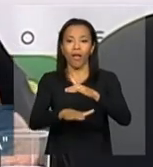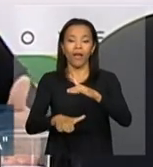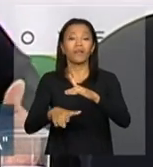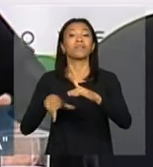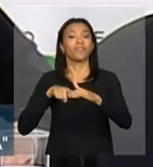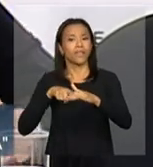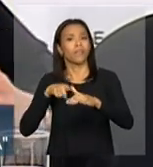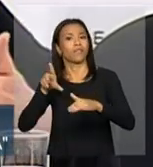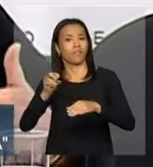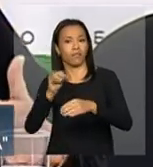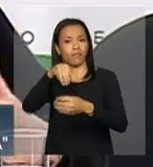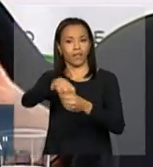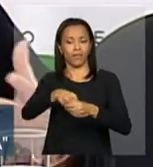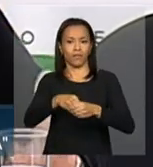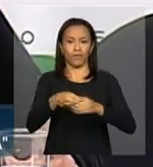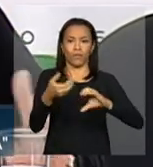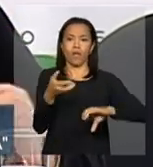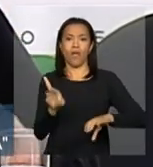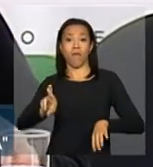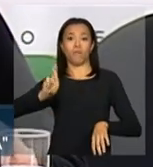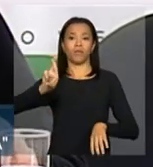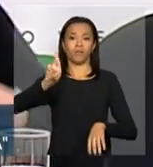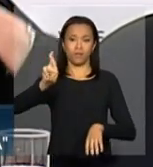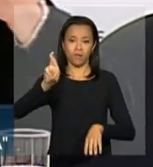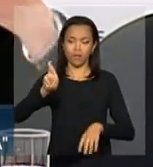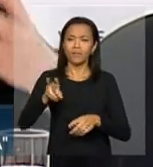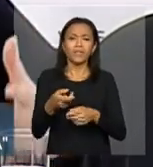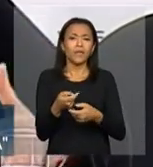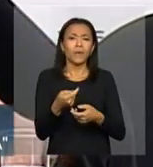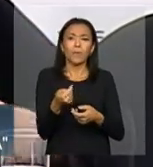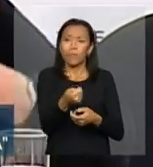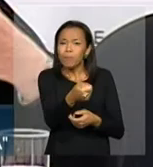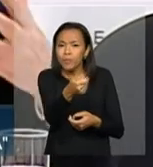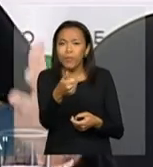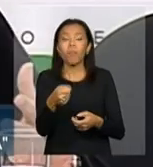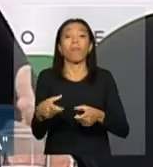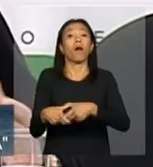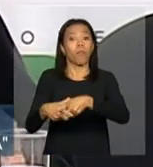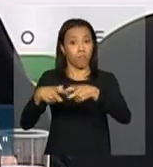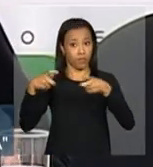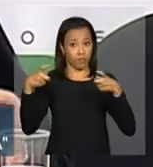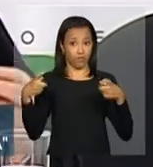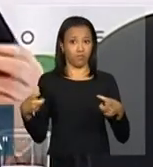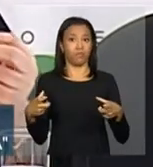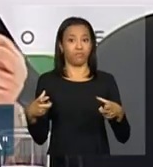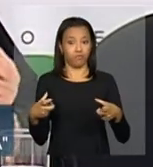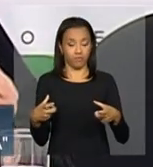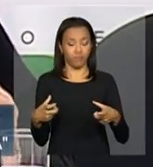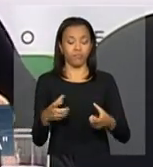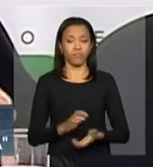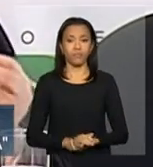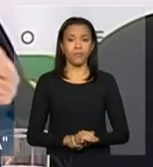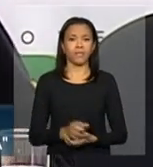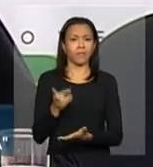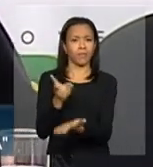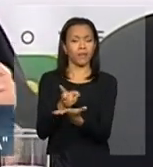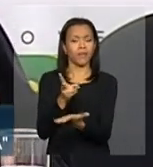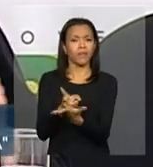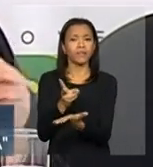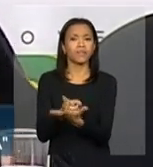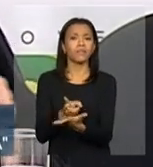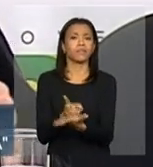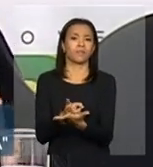Nós temos aqui um certo recuo, mas não uma minoria, uma maioria ainda, expressiva ainda, que mesmo os segmentos